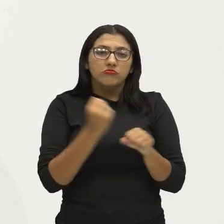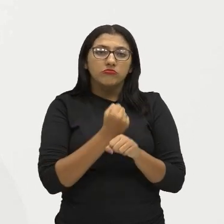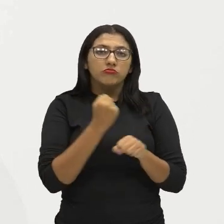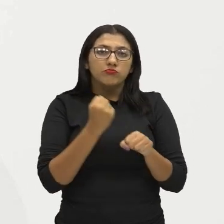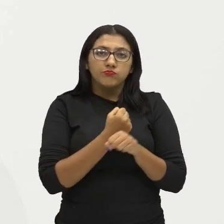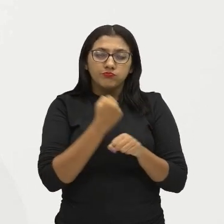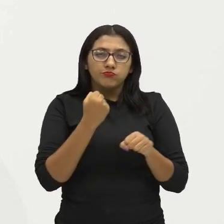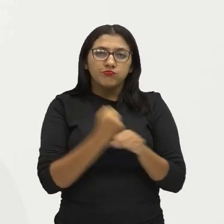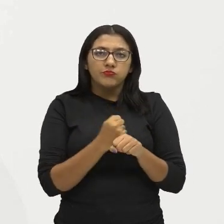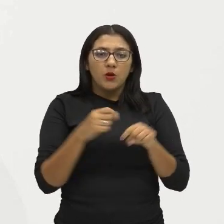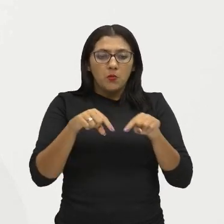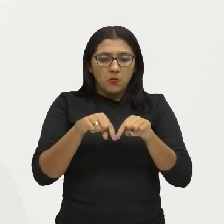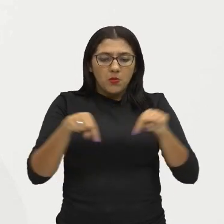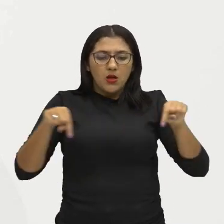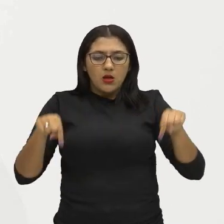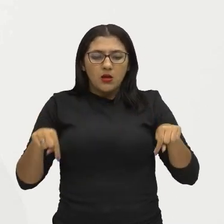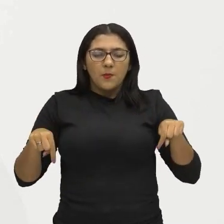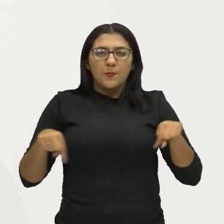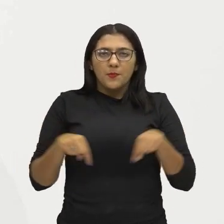de futebol